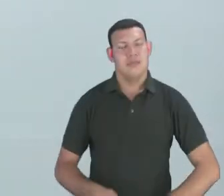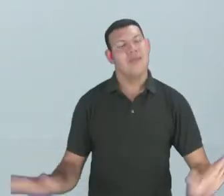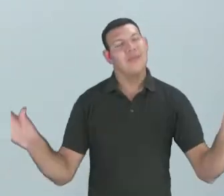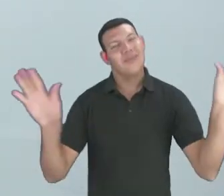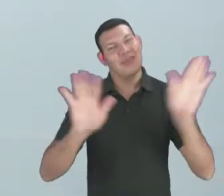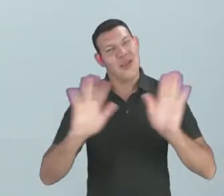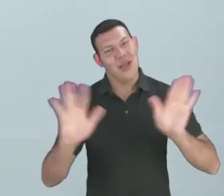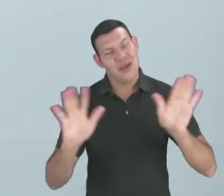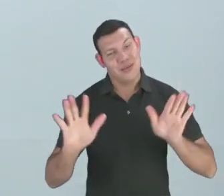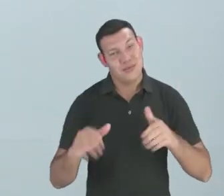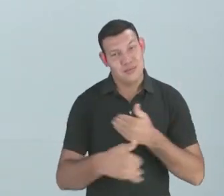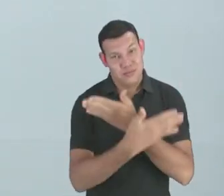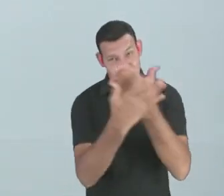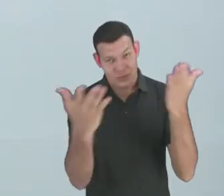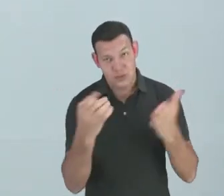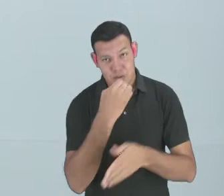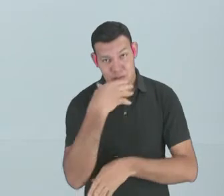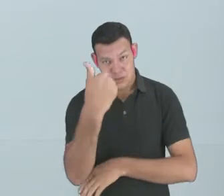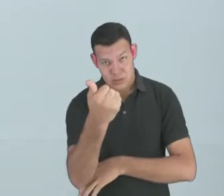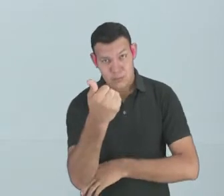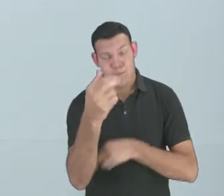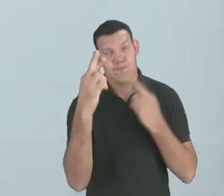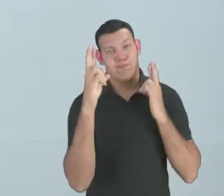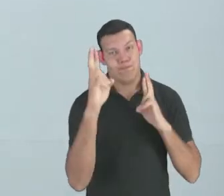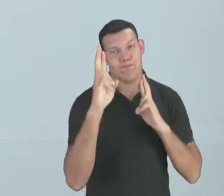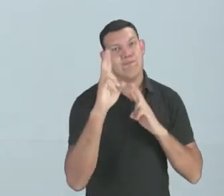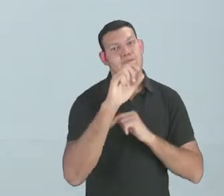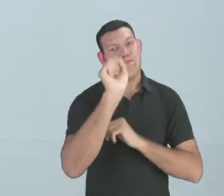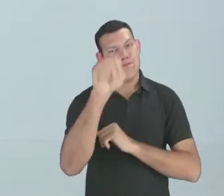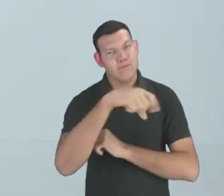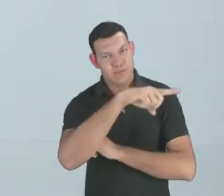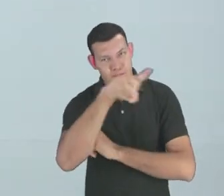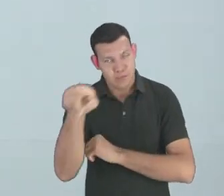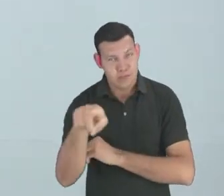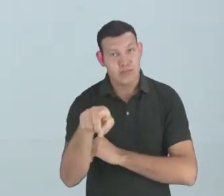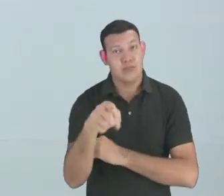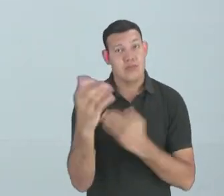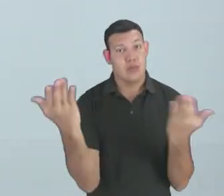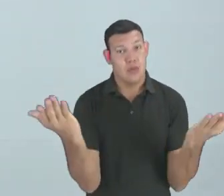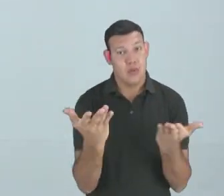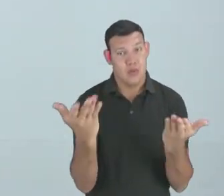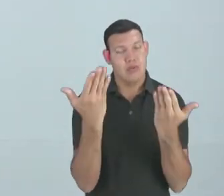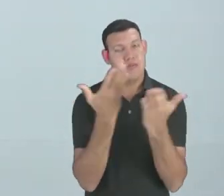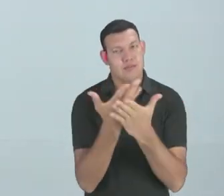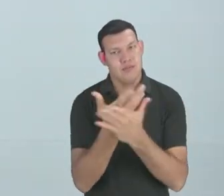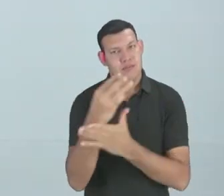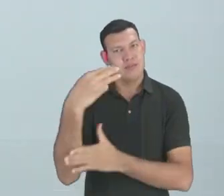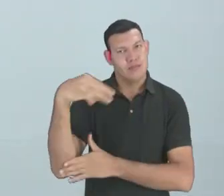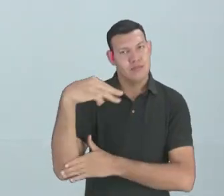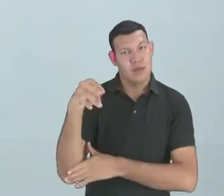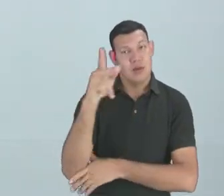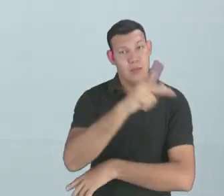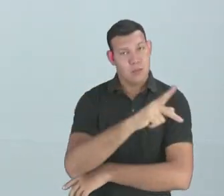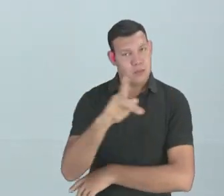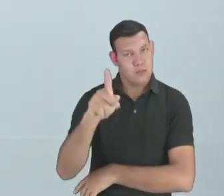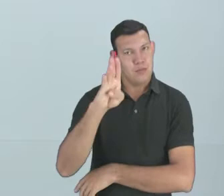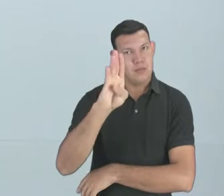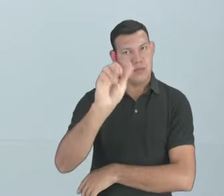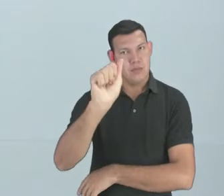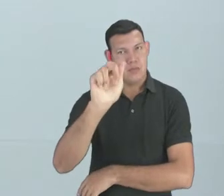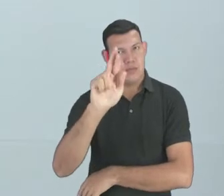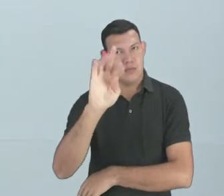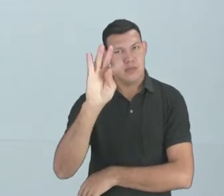Olá pessoal, tudo bem? Espero que esteja tudo bem com vocês. Hoje nós vamos a mais uma aula de matemática. Meu nome é Bartô, professor